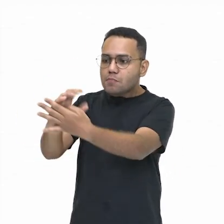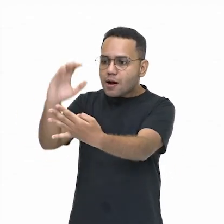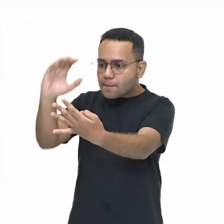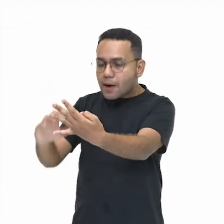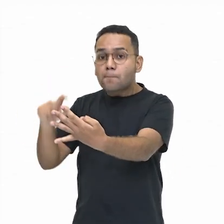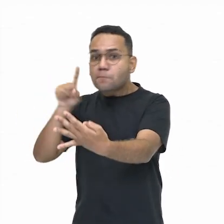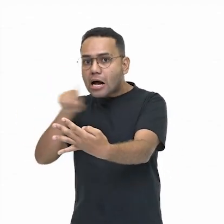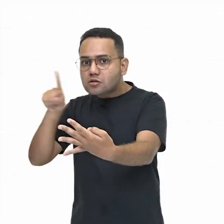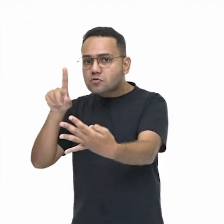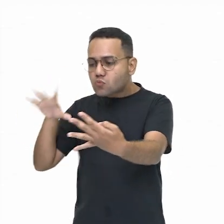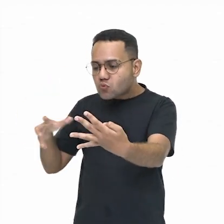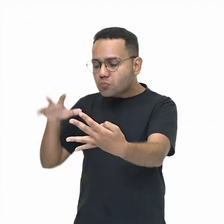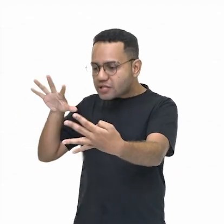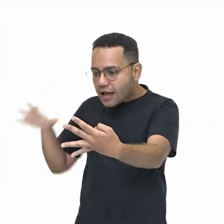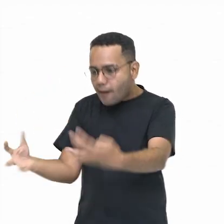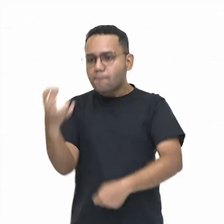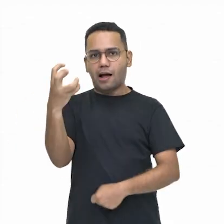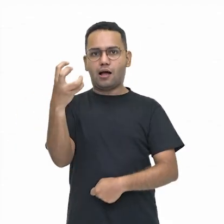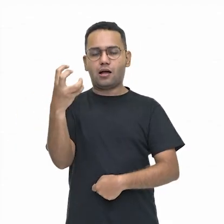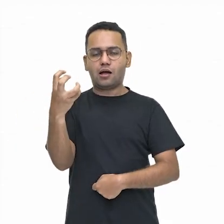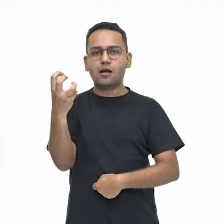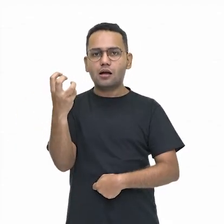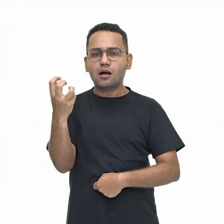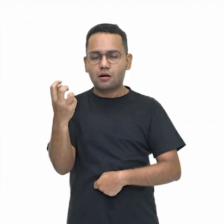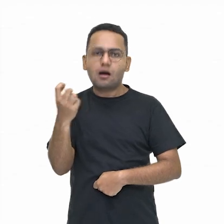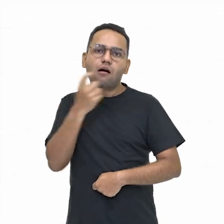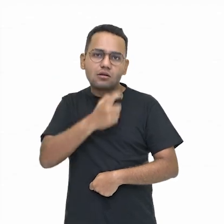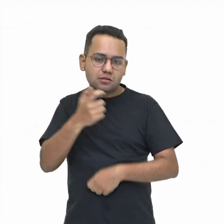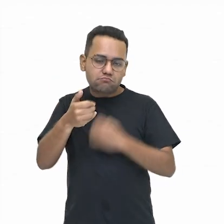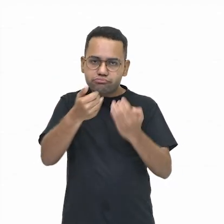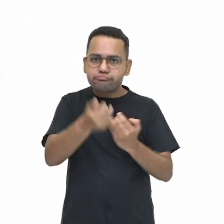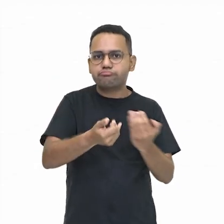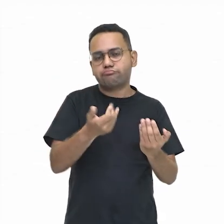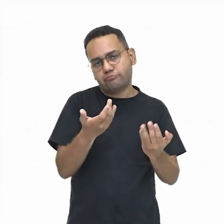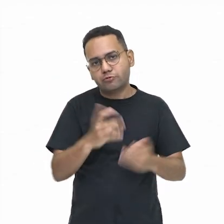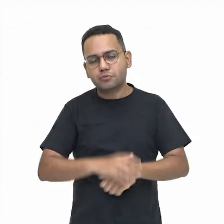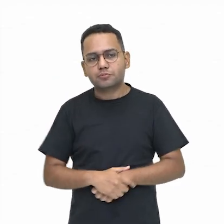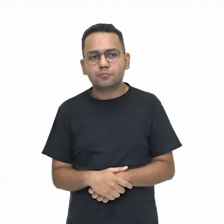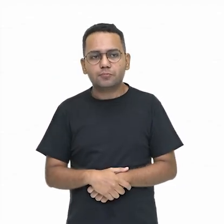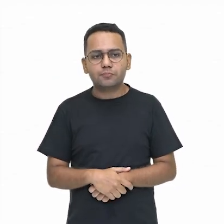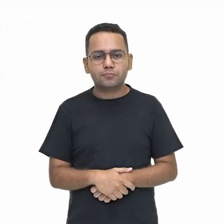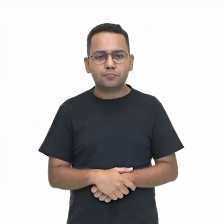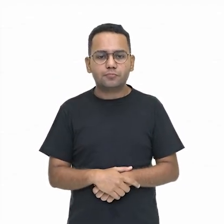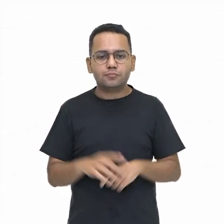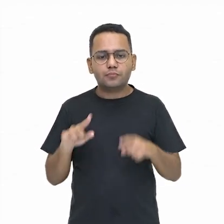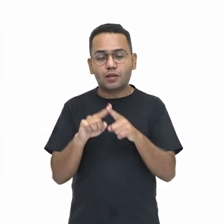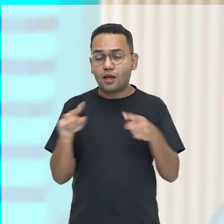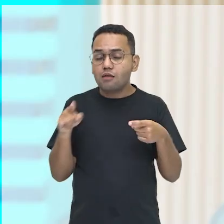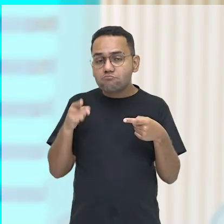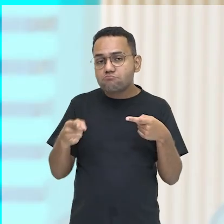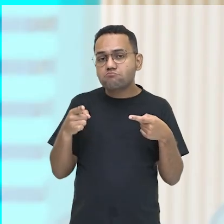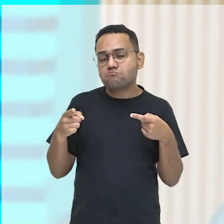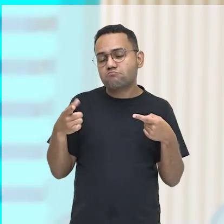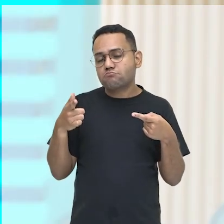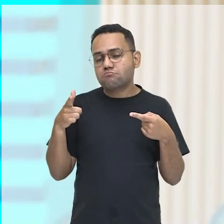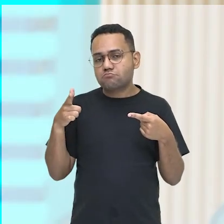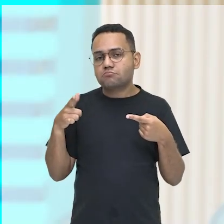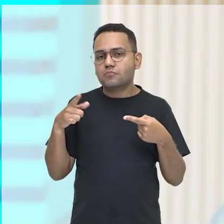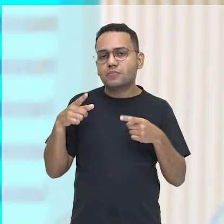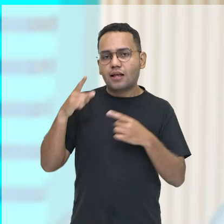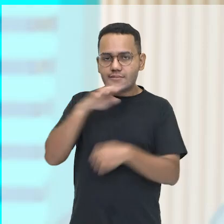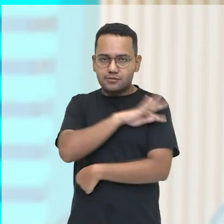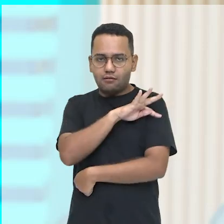chão após o rebote. Então, assim é que se dá o jogo do chokeball. Você